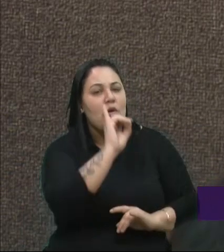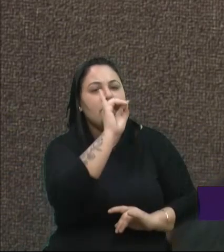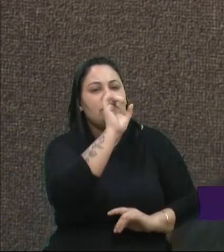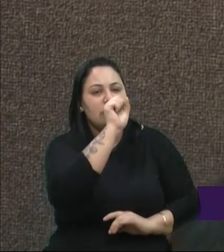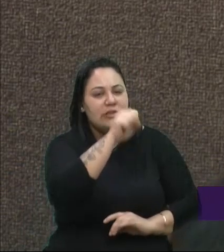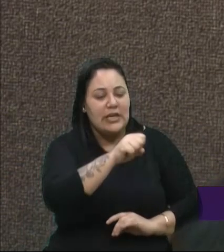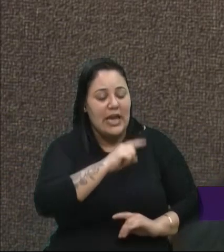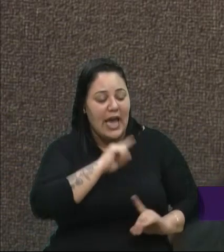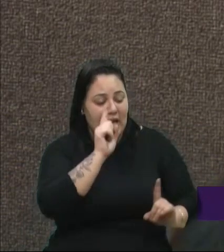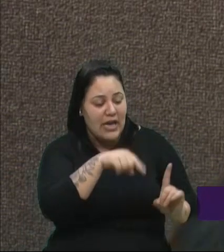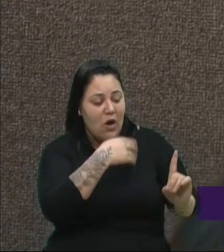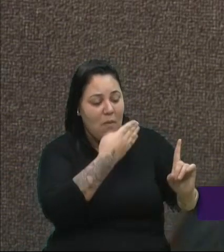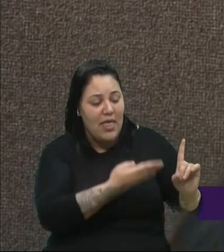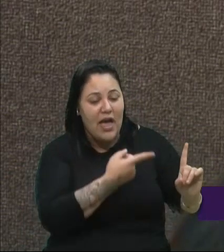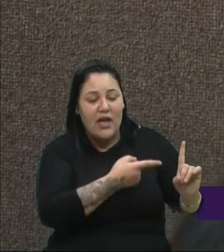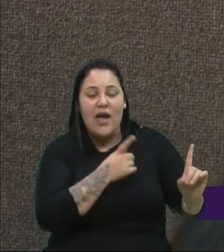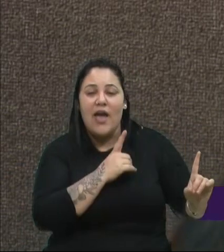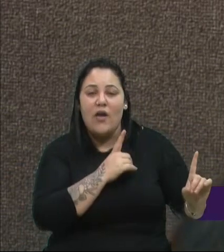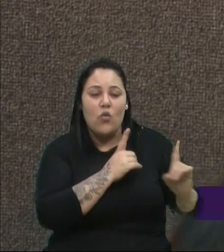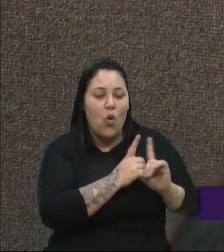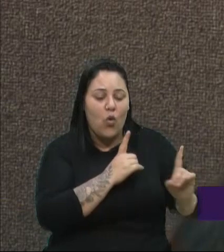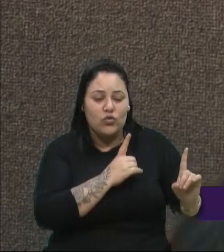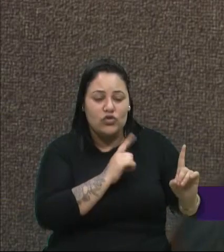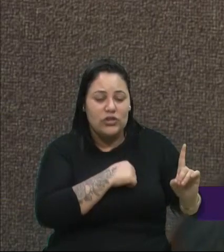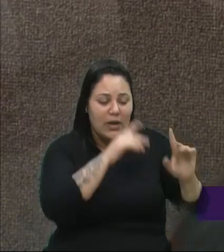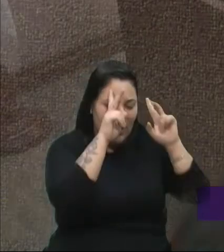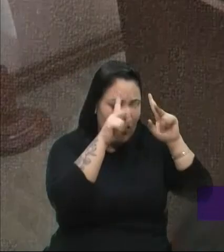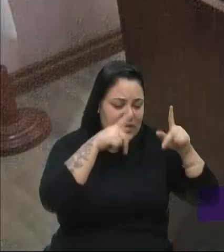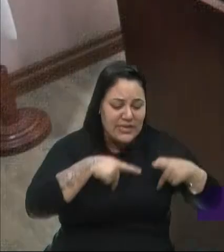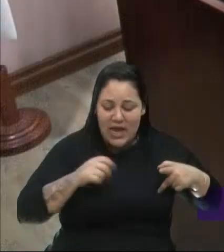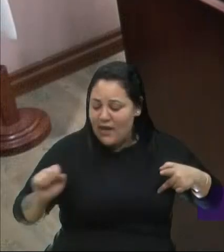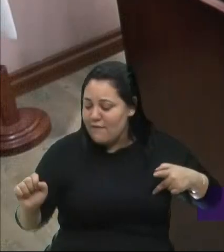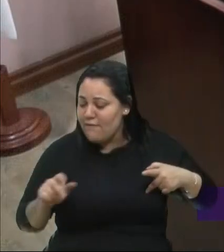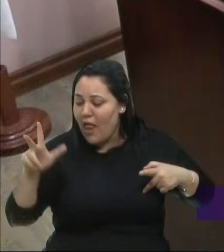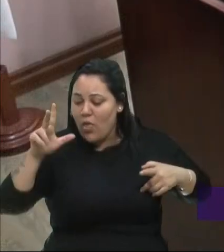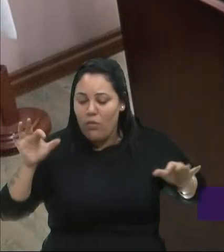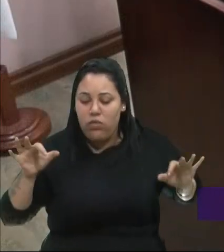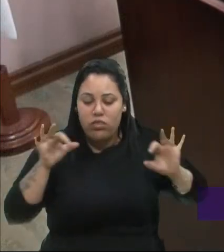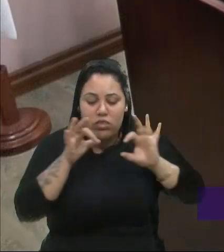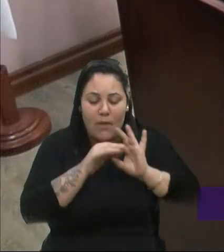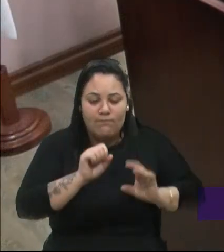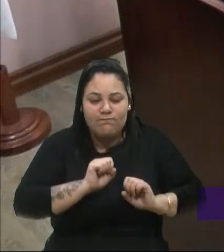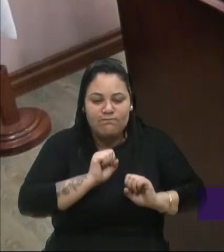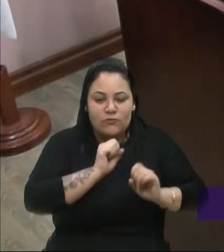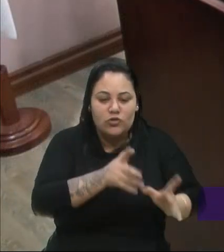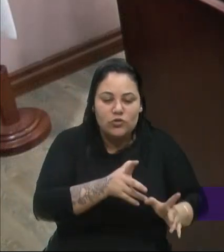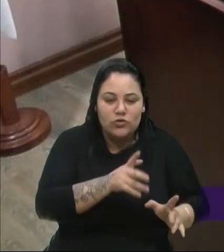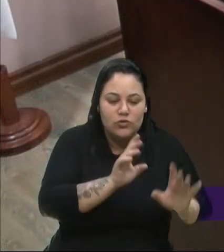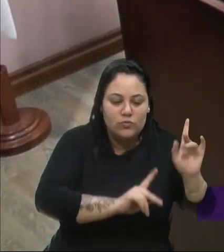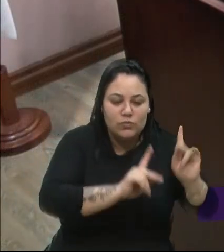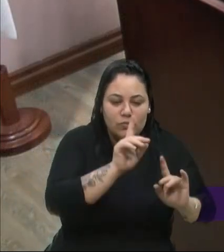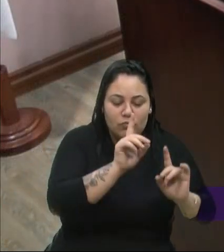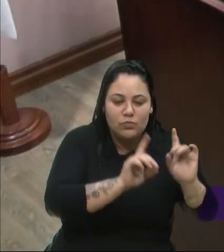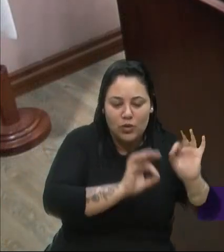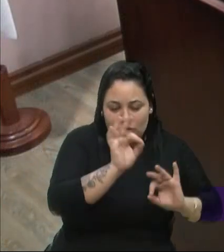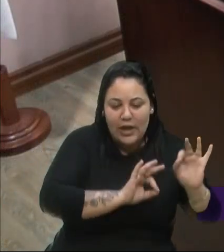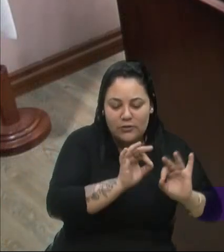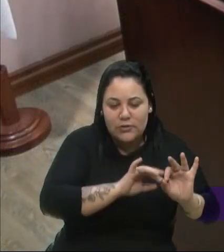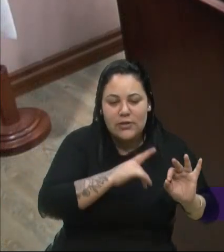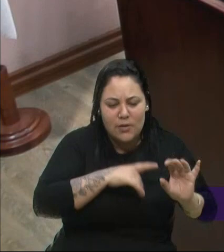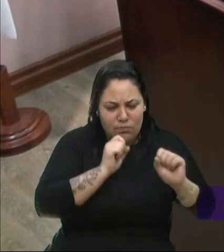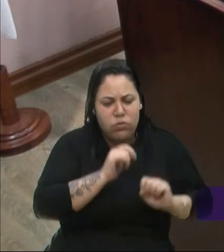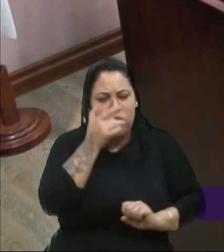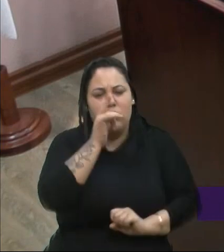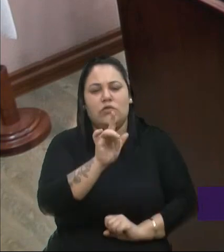homenagem vem ao encontro de reconhecer e valorizar as iniciativas e projetos que dão certo. Esse é o caso